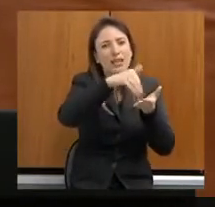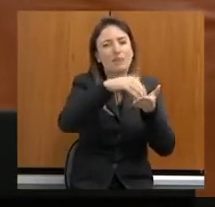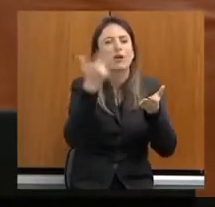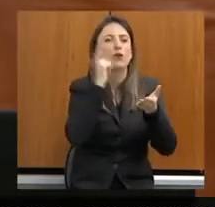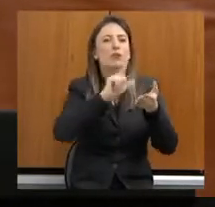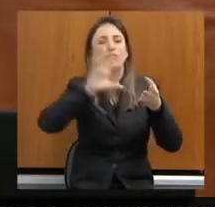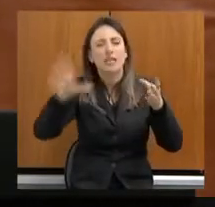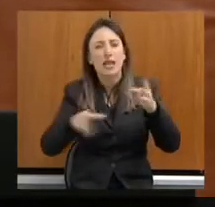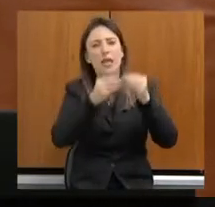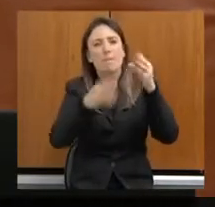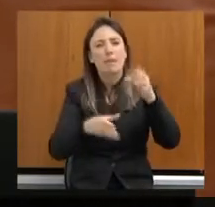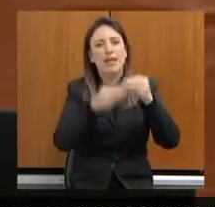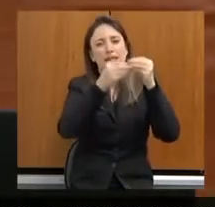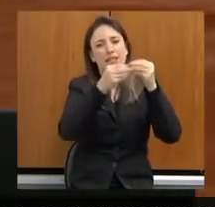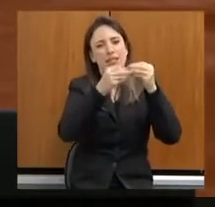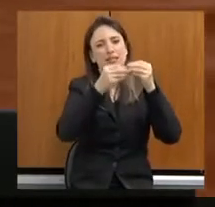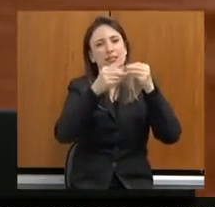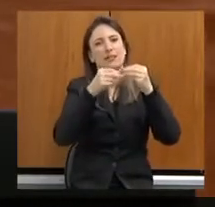emendas parlamentares